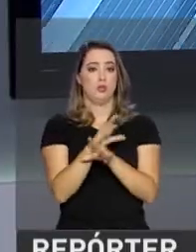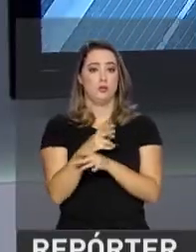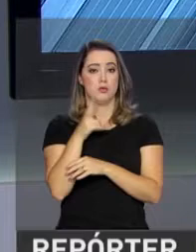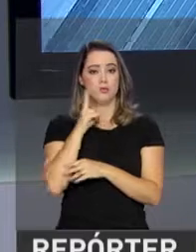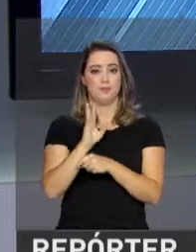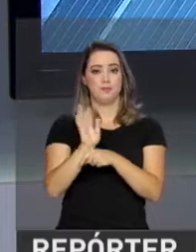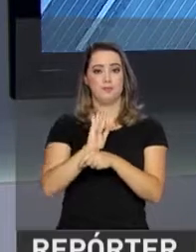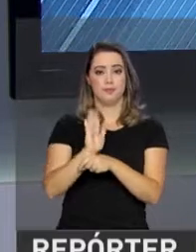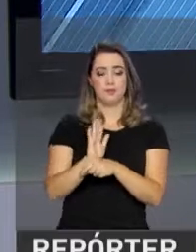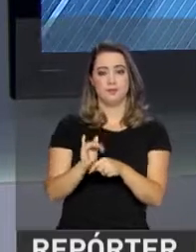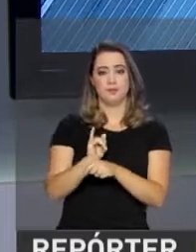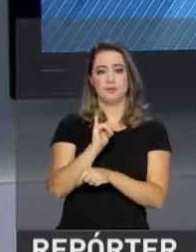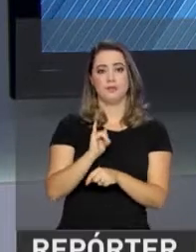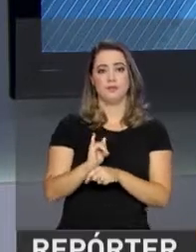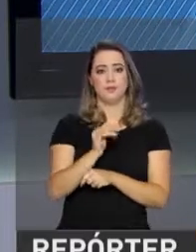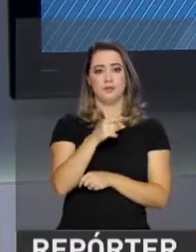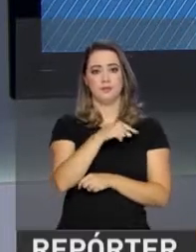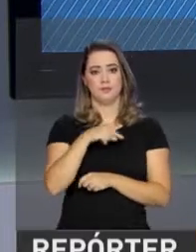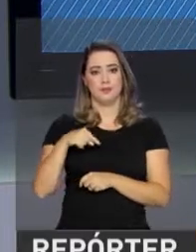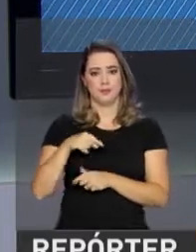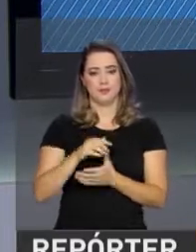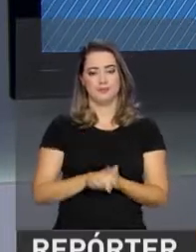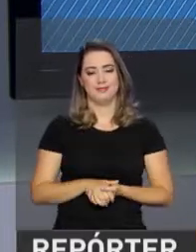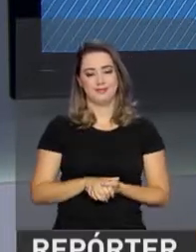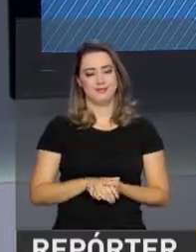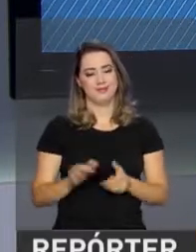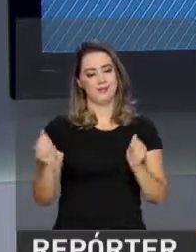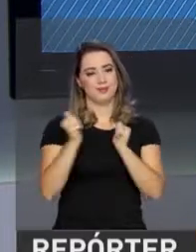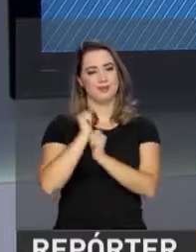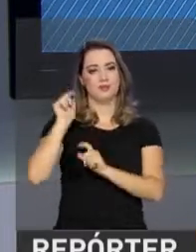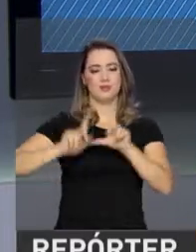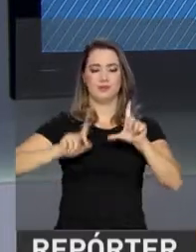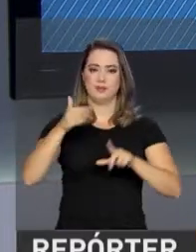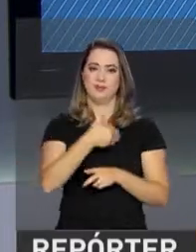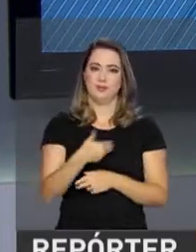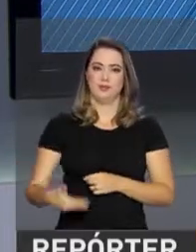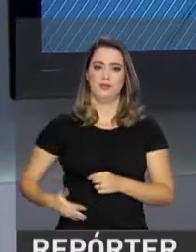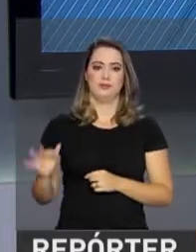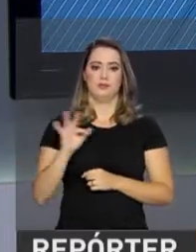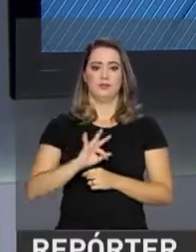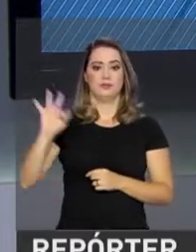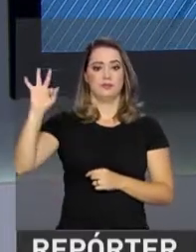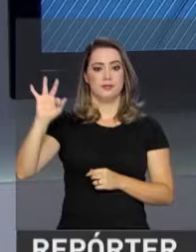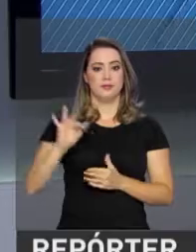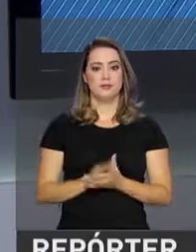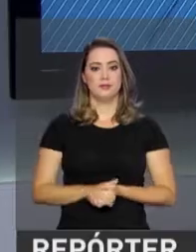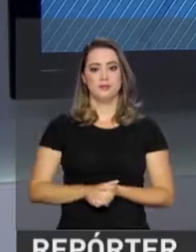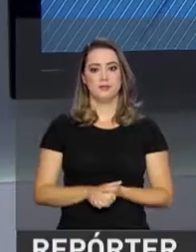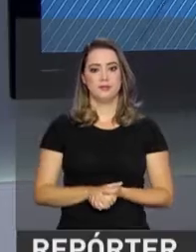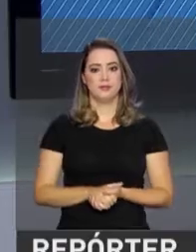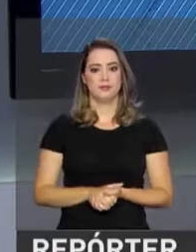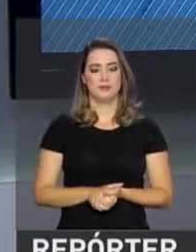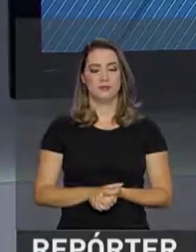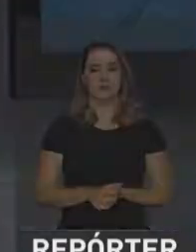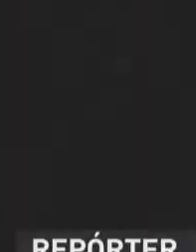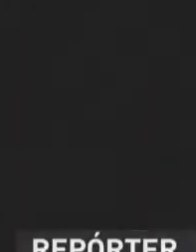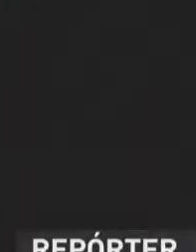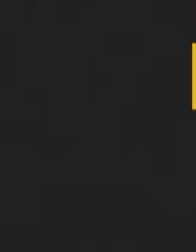você pode rever as reportagens no youtube continue com a gente aqui na nbr a tv do governo federal